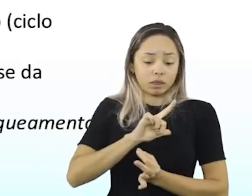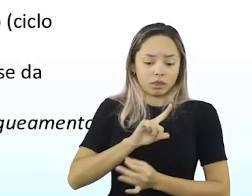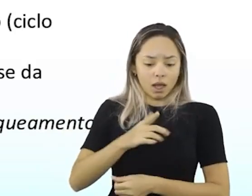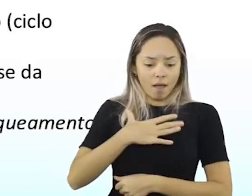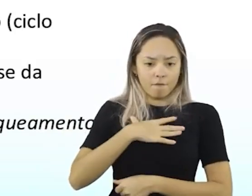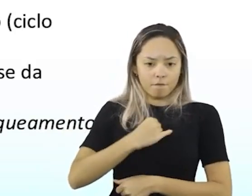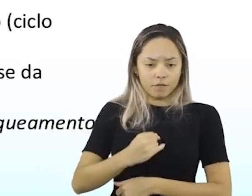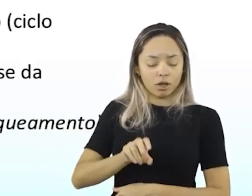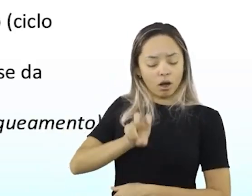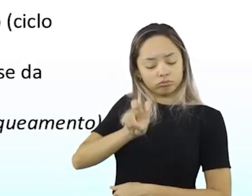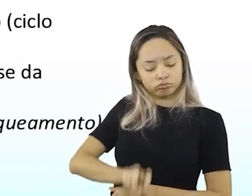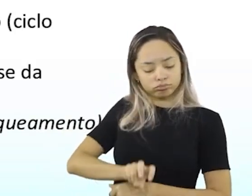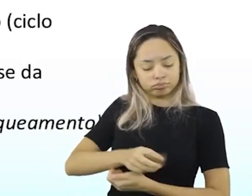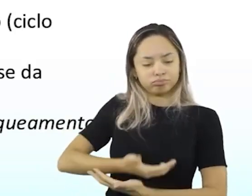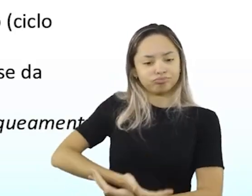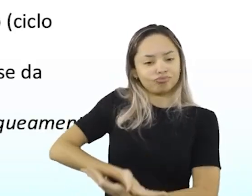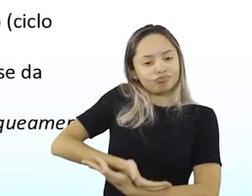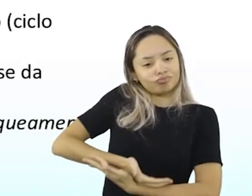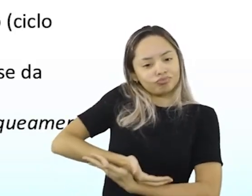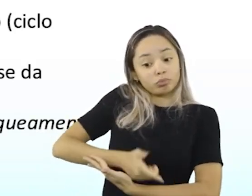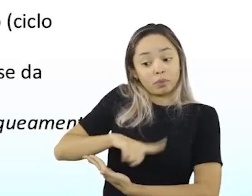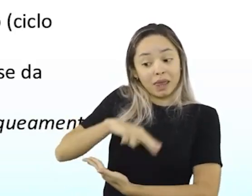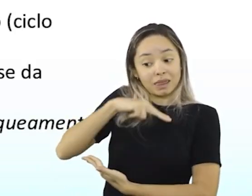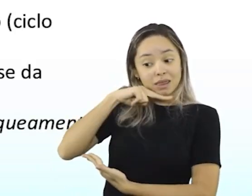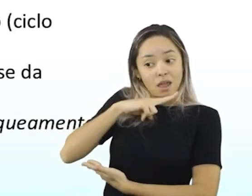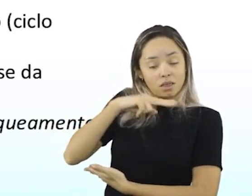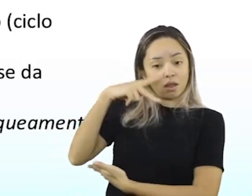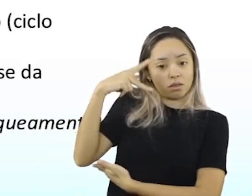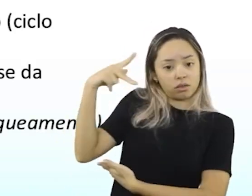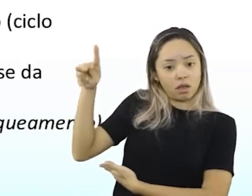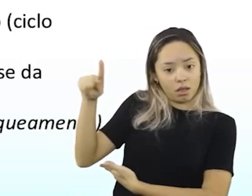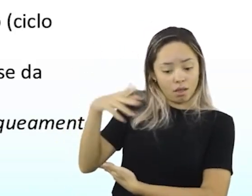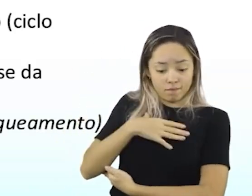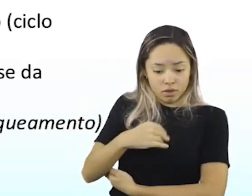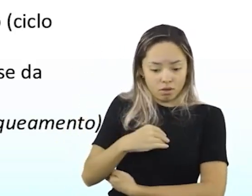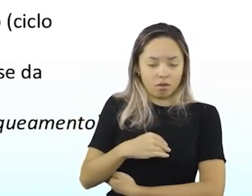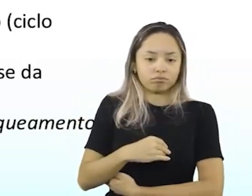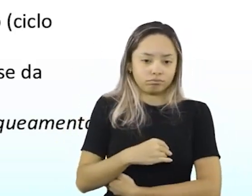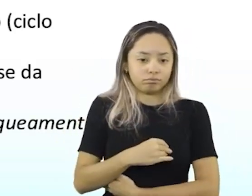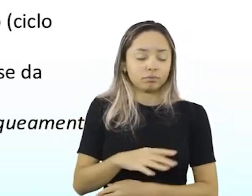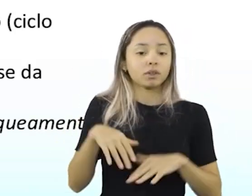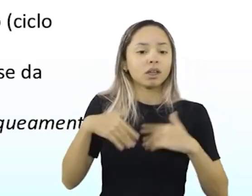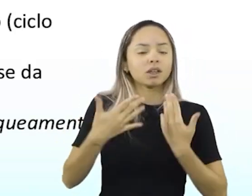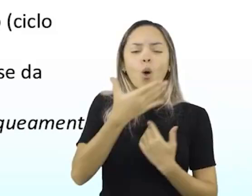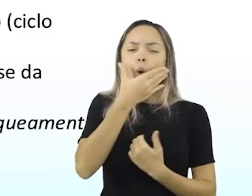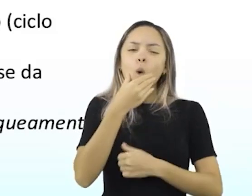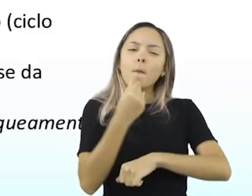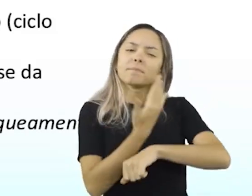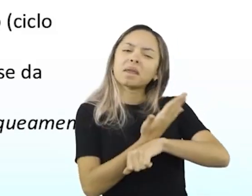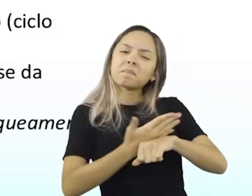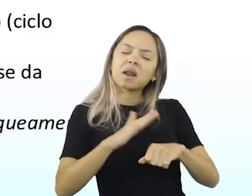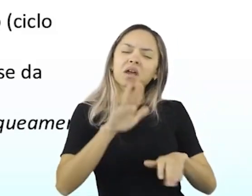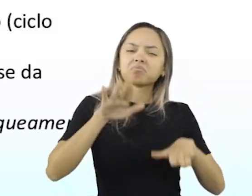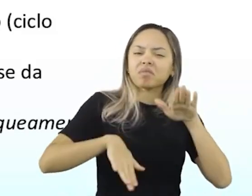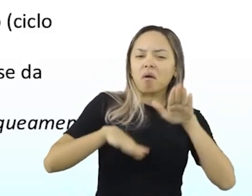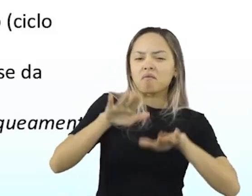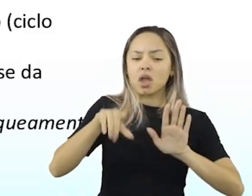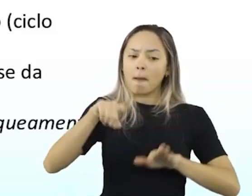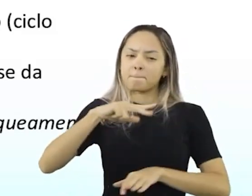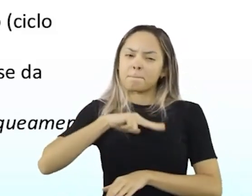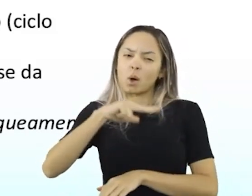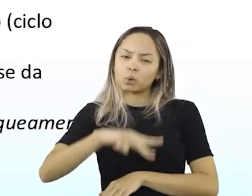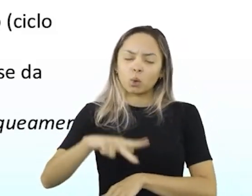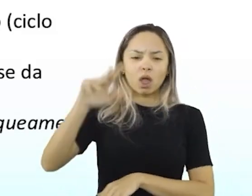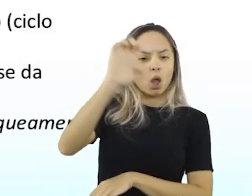ali no meio, segurando a 3ª geração, que é a neta, e ali o homem branco, possivelmente ali um europeu, um